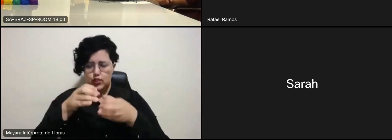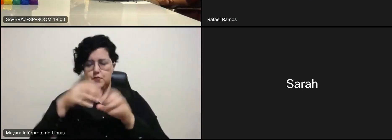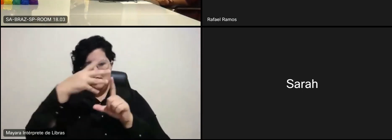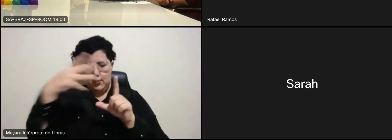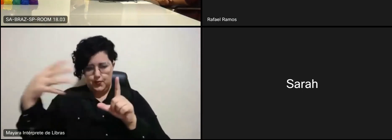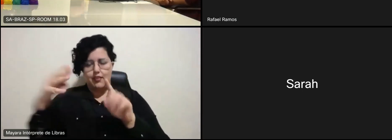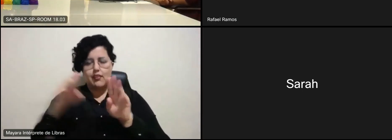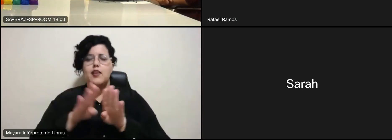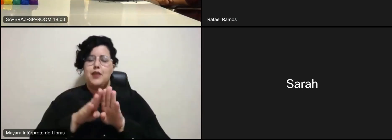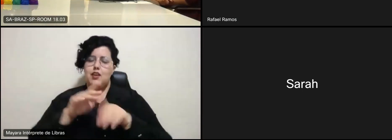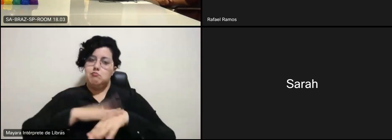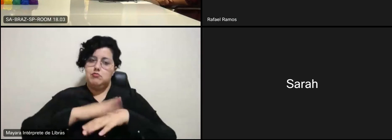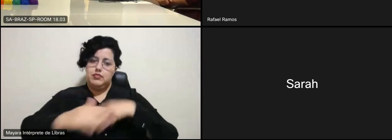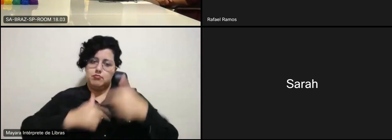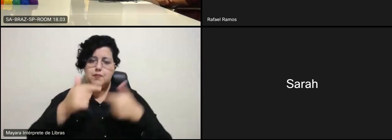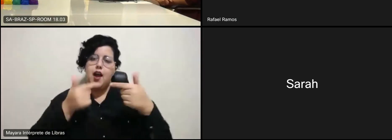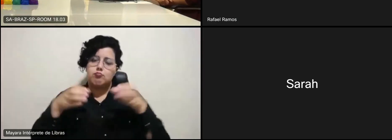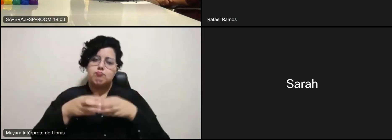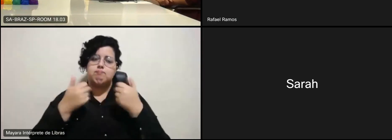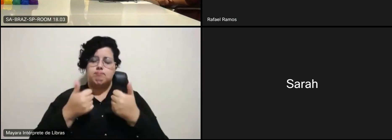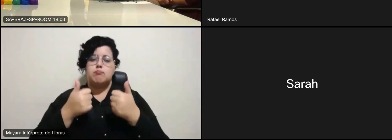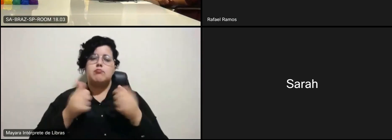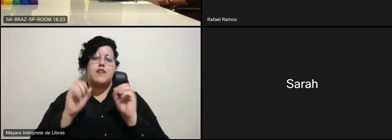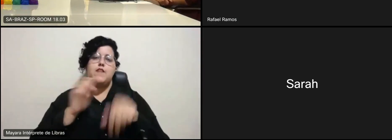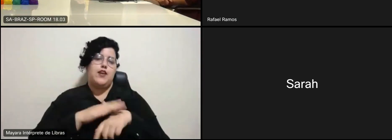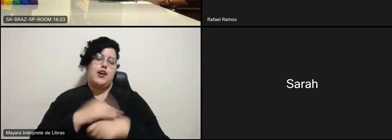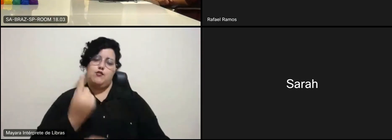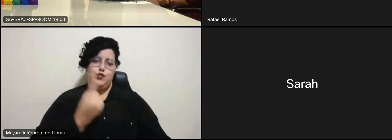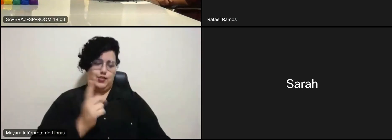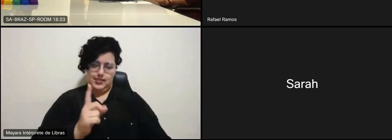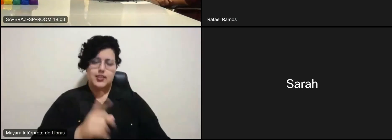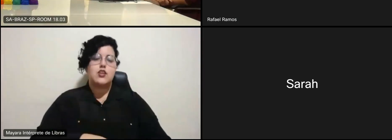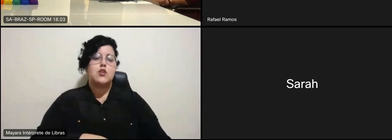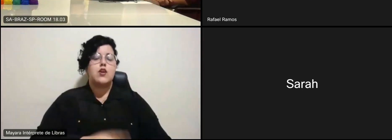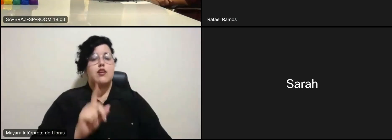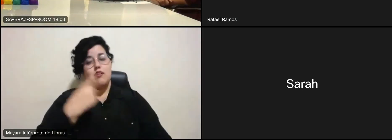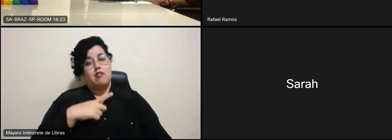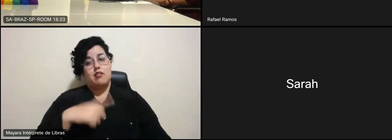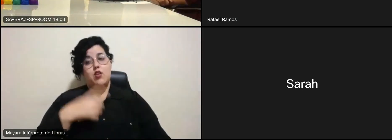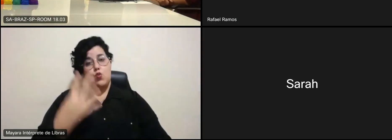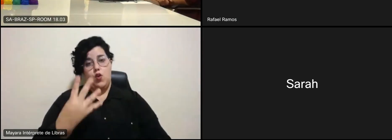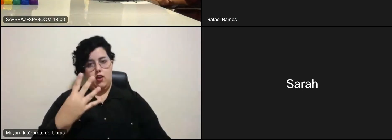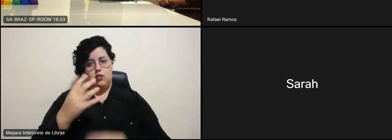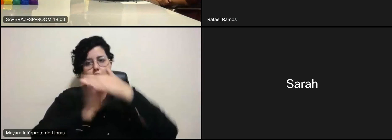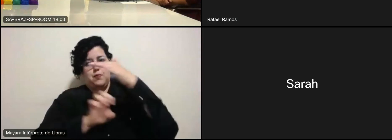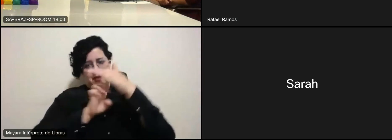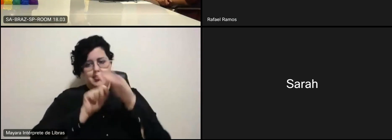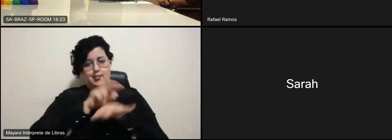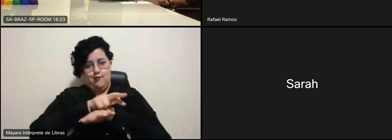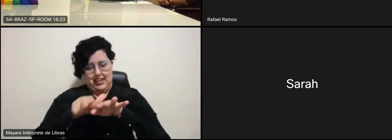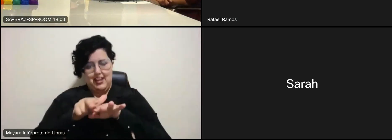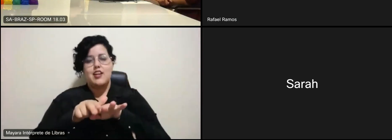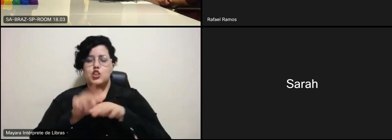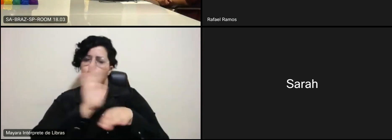um trabalho feito em várias mãos. Acho que ninguém faz nada sozinho, a gente trabalha, a gente está aqui com quatro empresas diferentes também, um